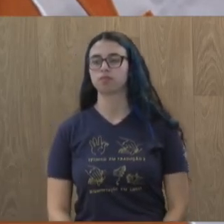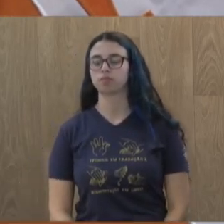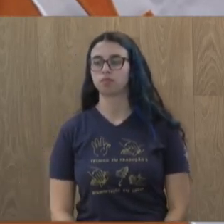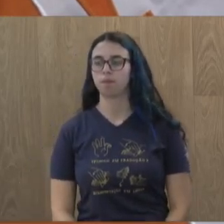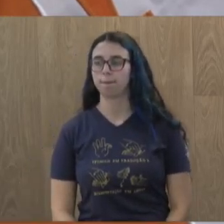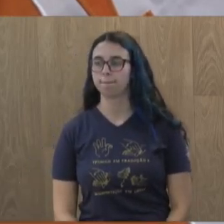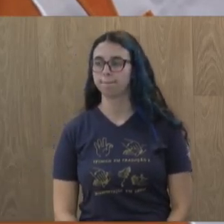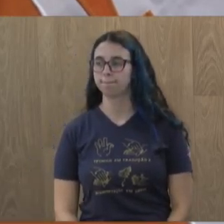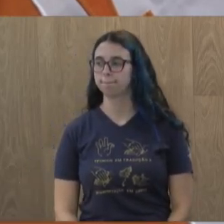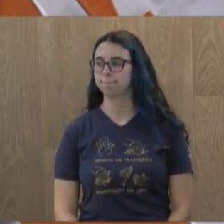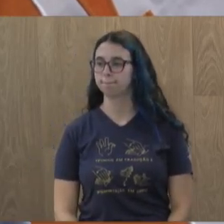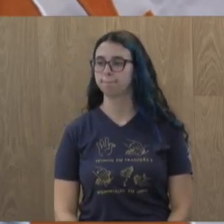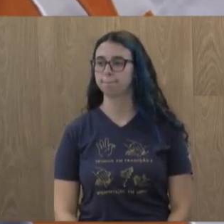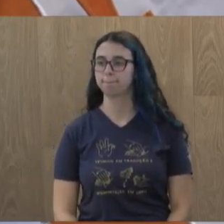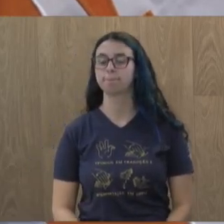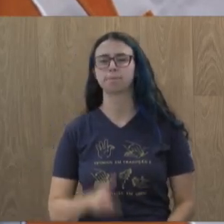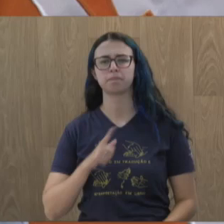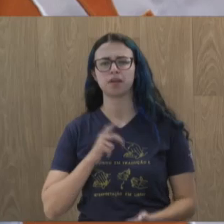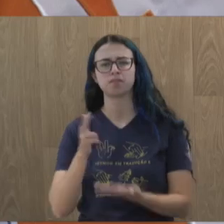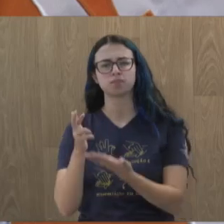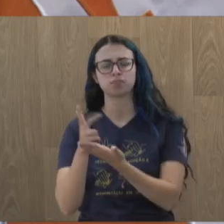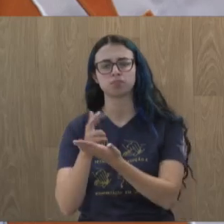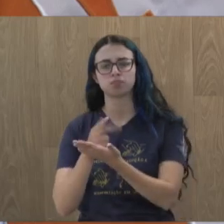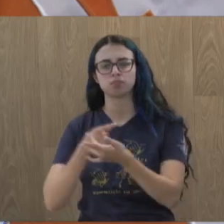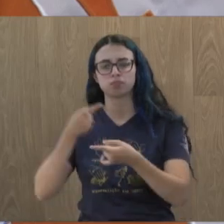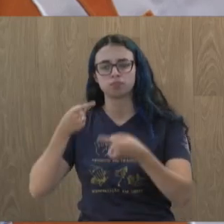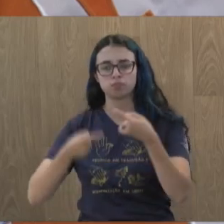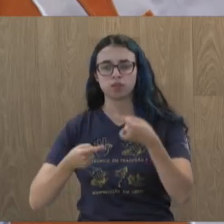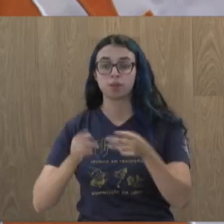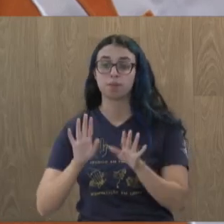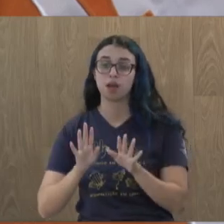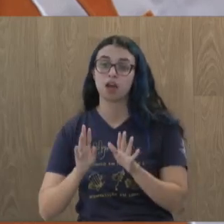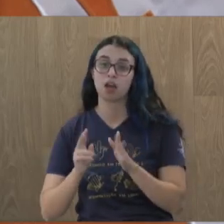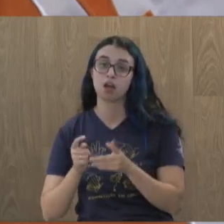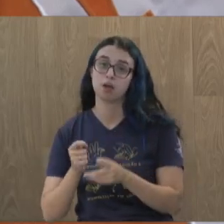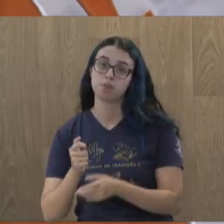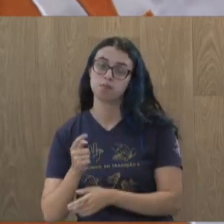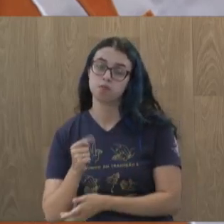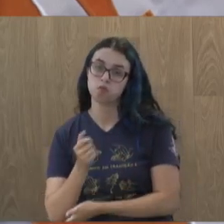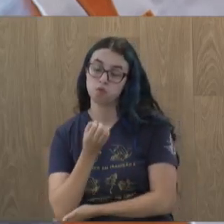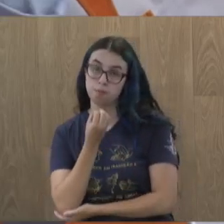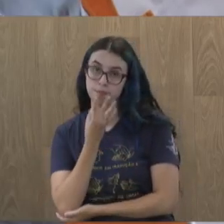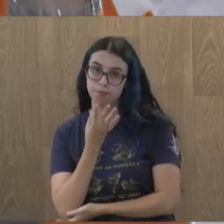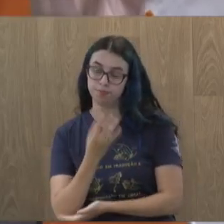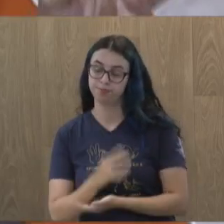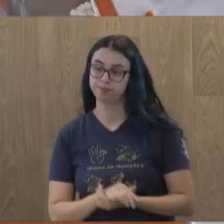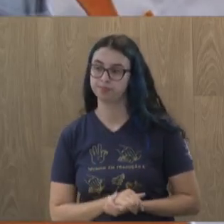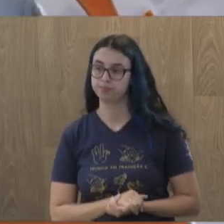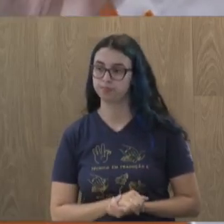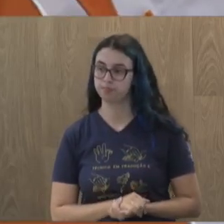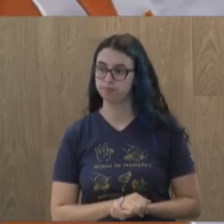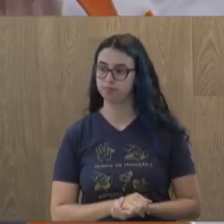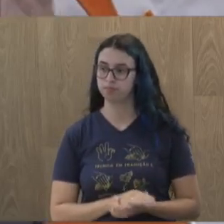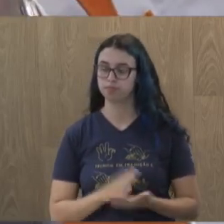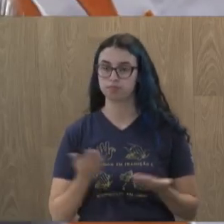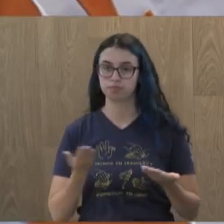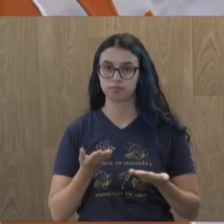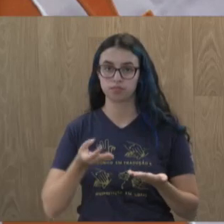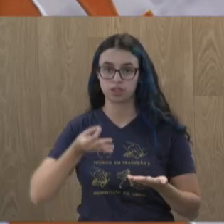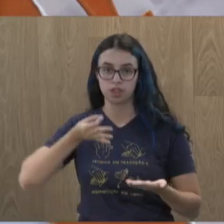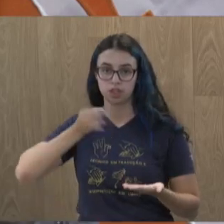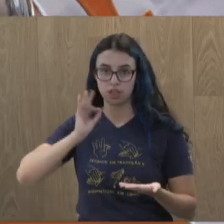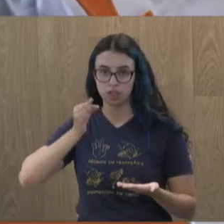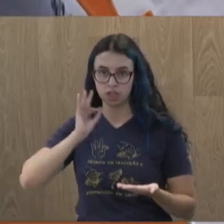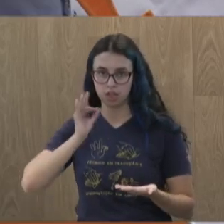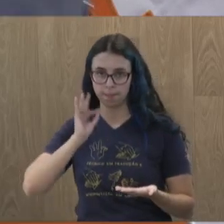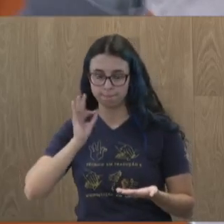né? Tem muitos políticos aí, poucos exemplos. Mas enfim, é isso. Então a gente está cuidando agora lá em Ermida, acabamos ontem